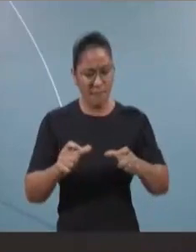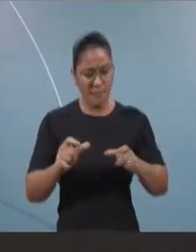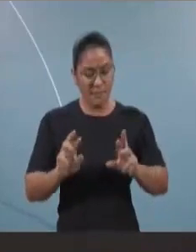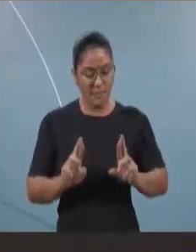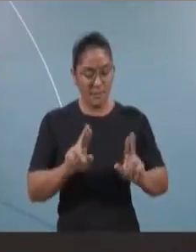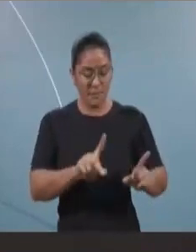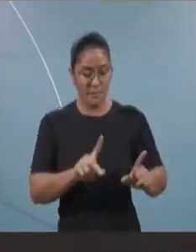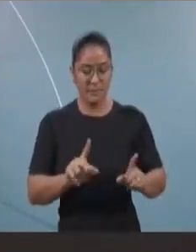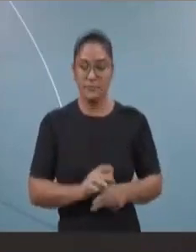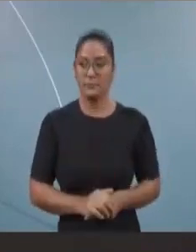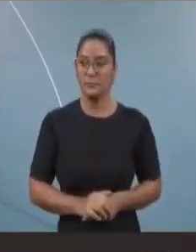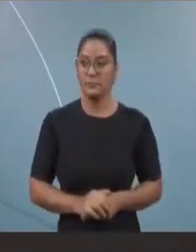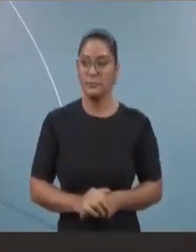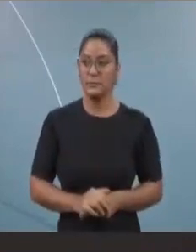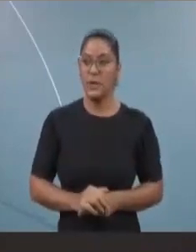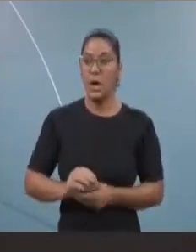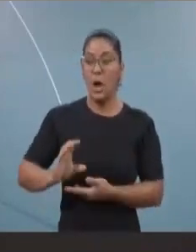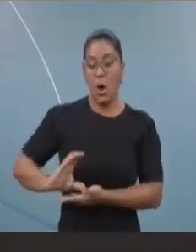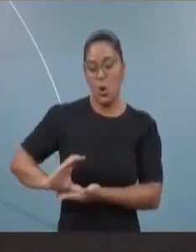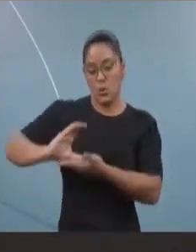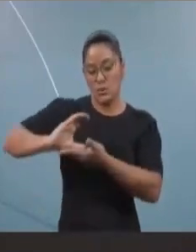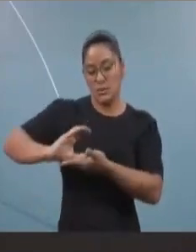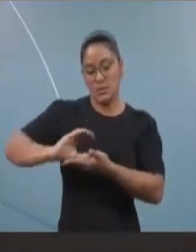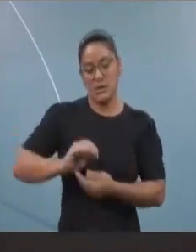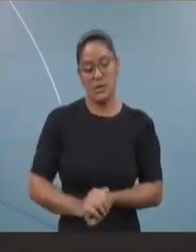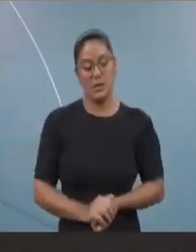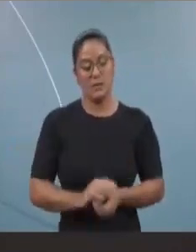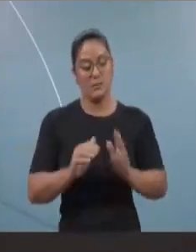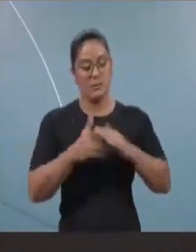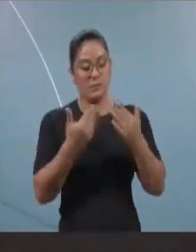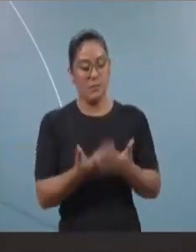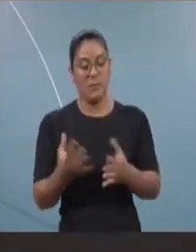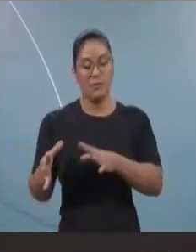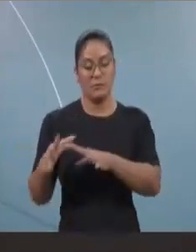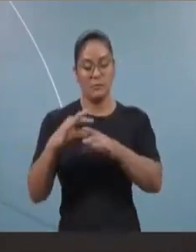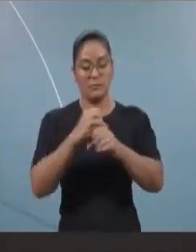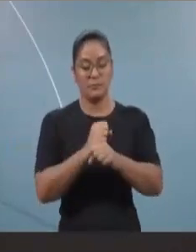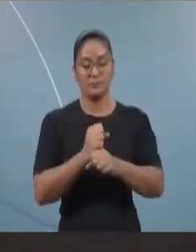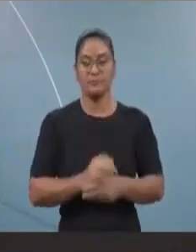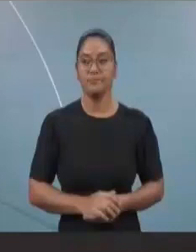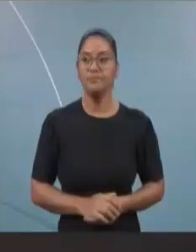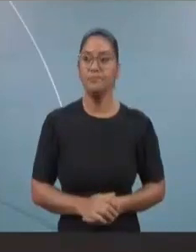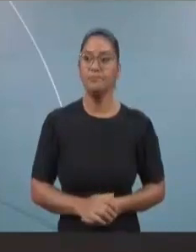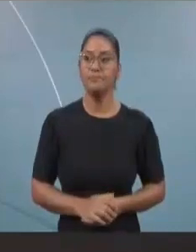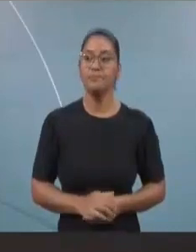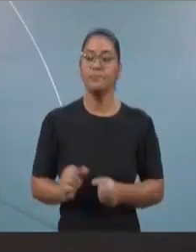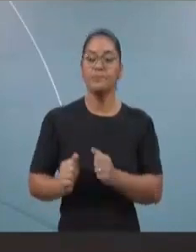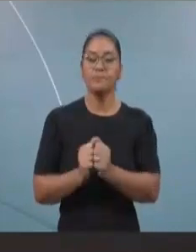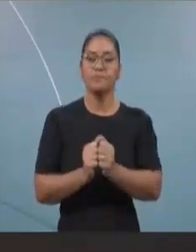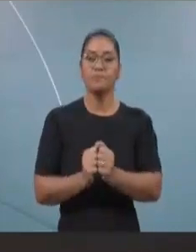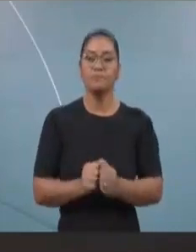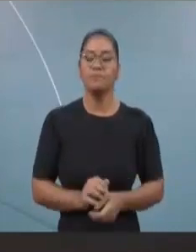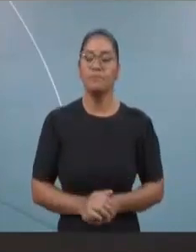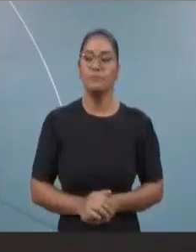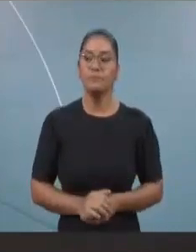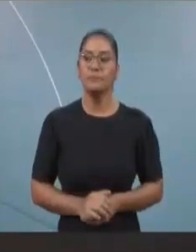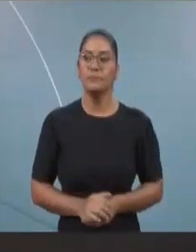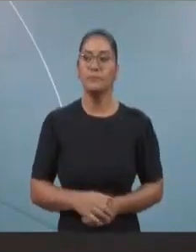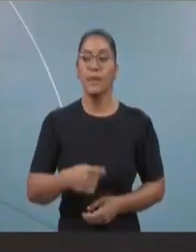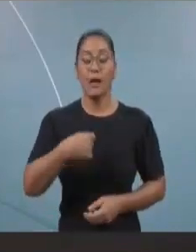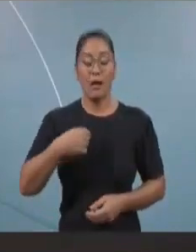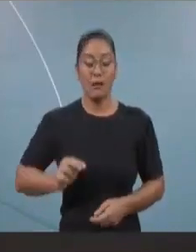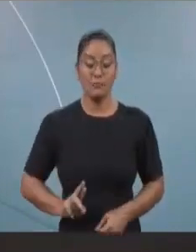diferença aos conselhos escolares também que se somaram junto conosco nesta luta e eu